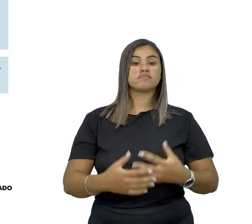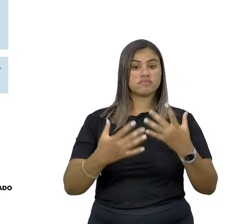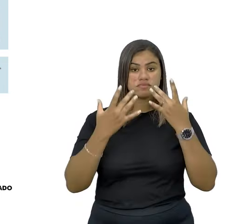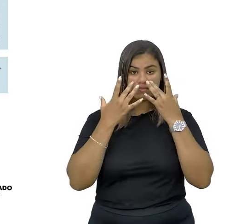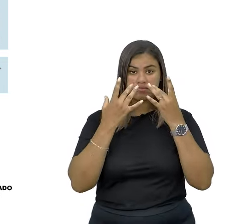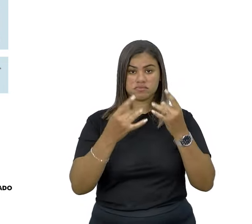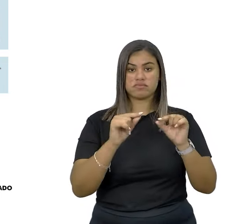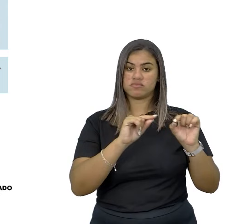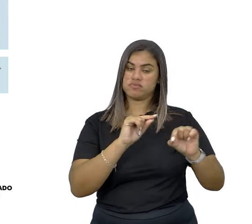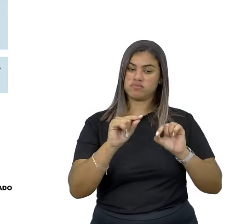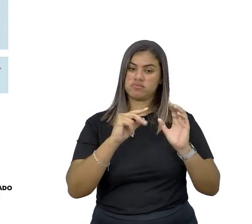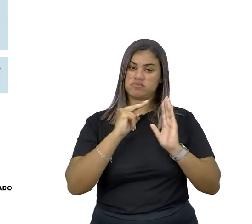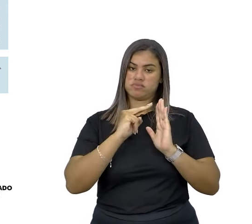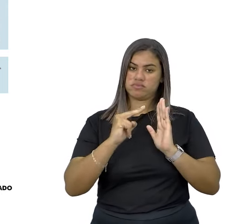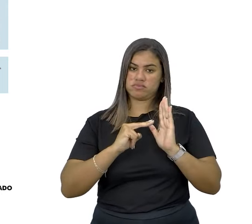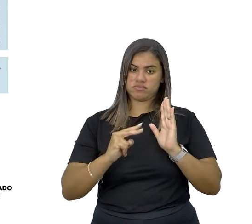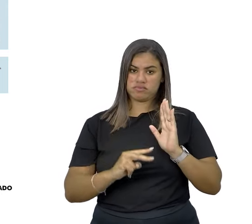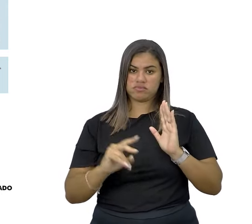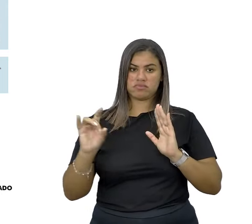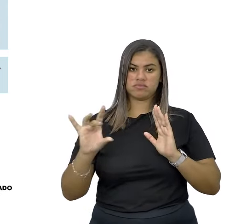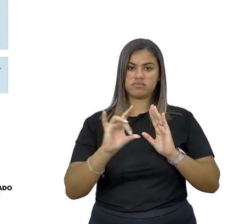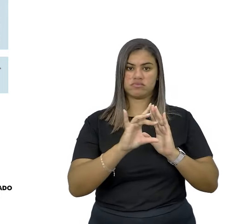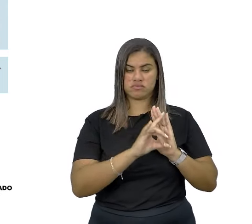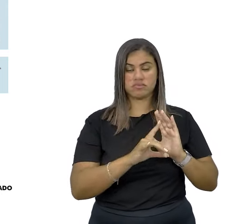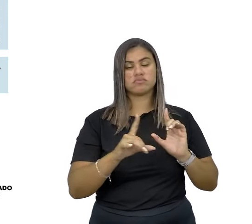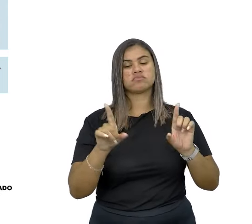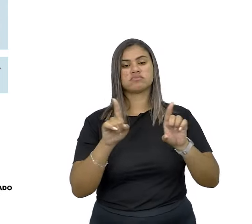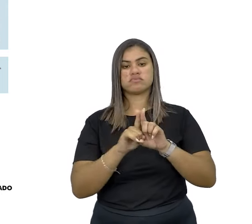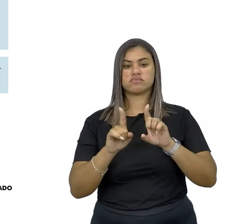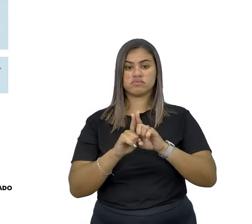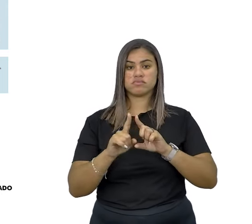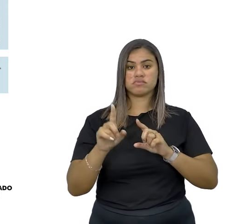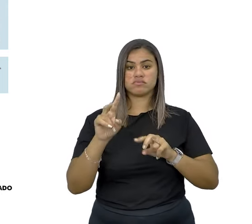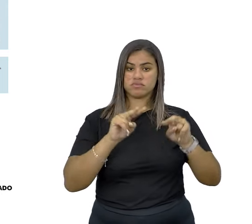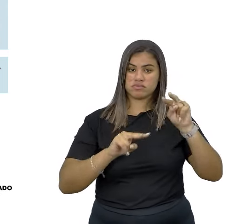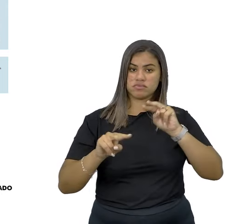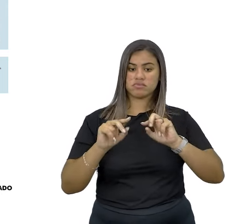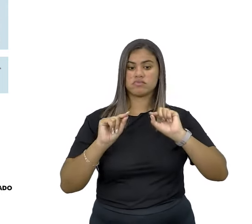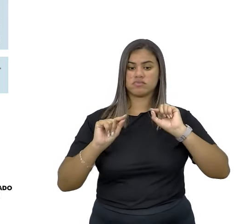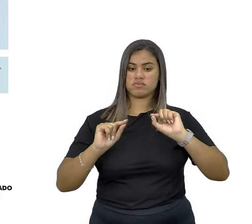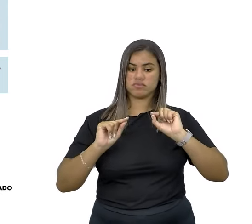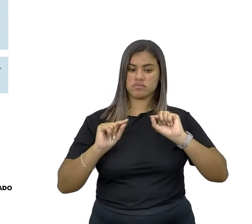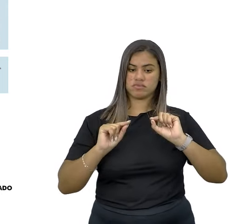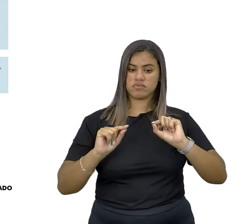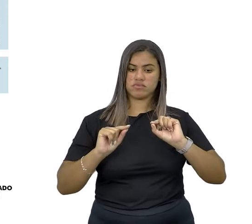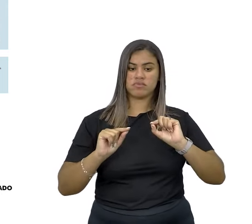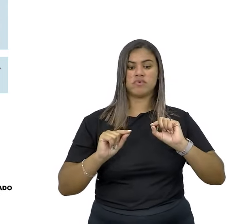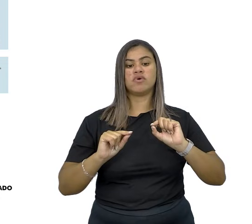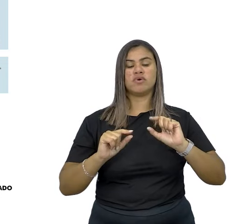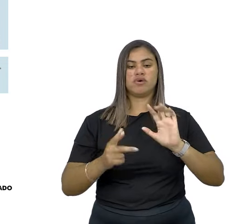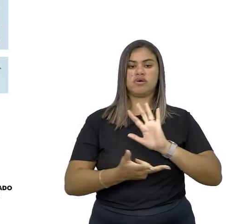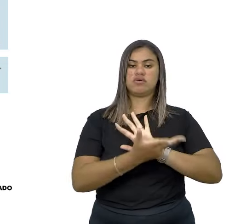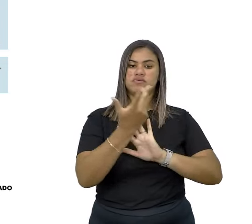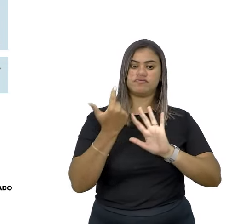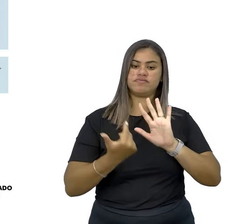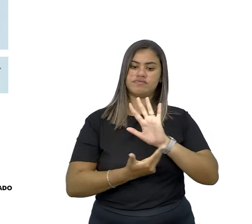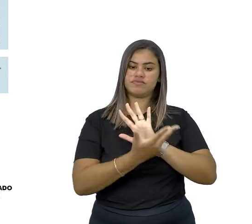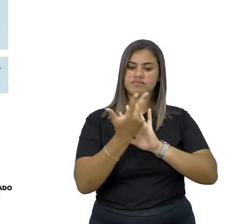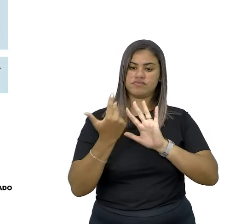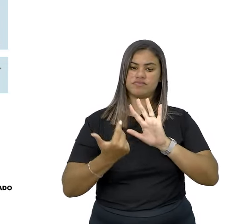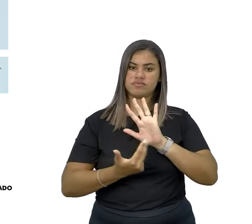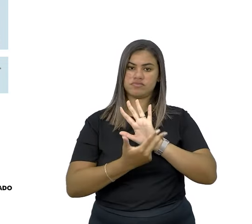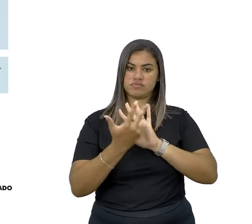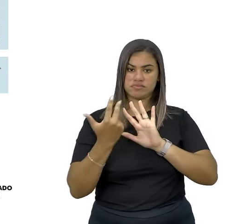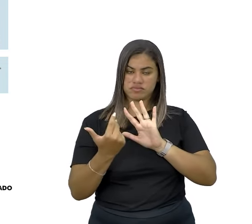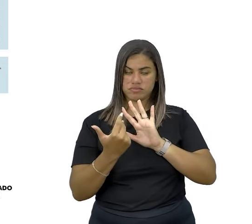leitura atenciosa de cada um e na observação cuidadosa das figuras como fatores indispensáveis quando nos deparamos